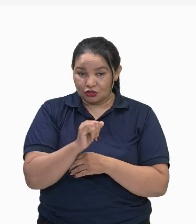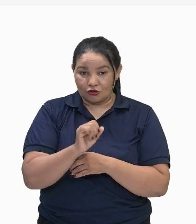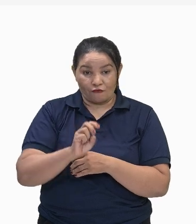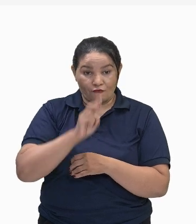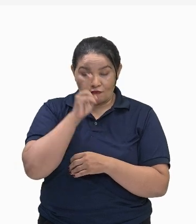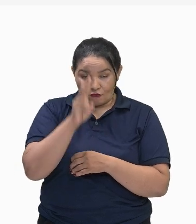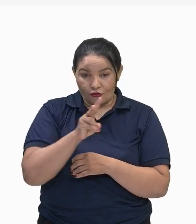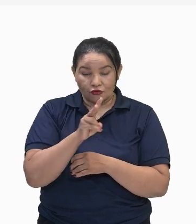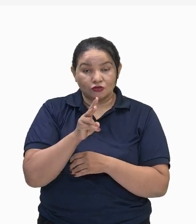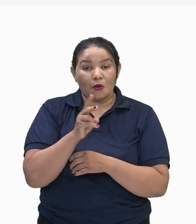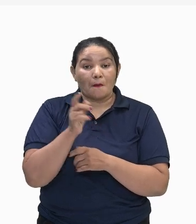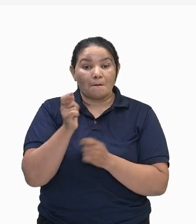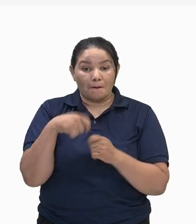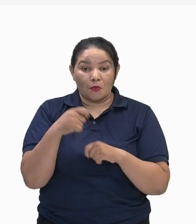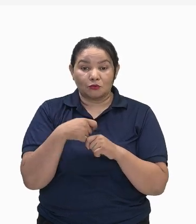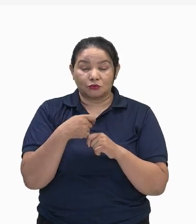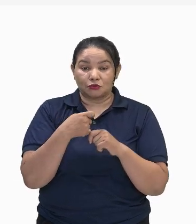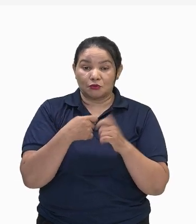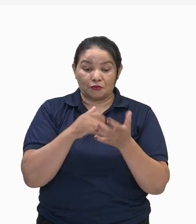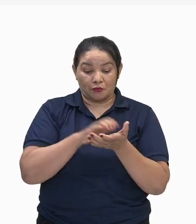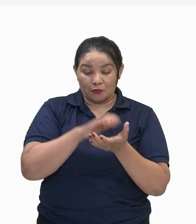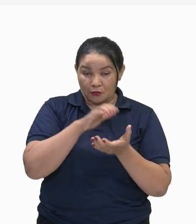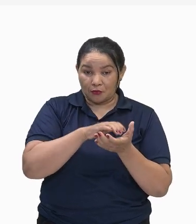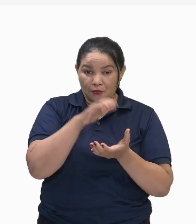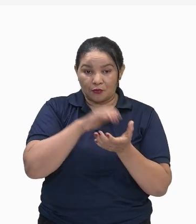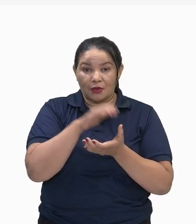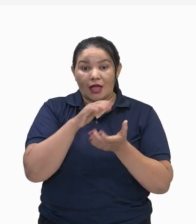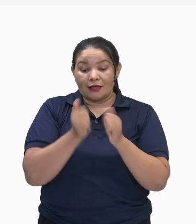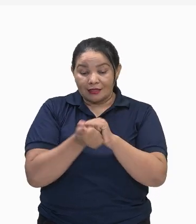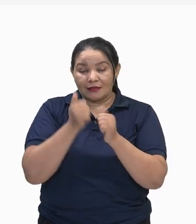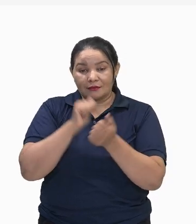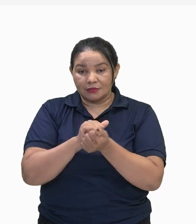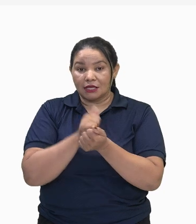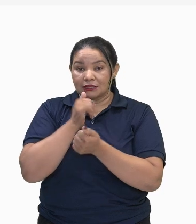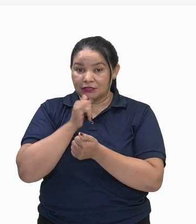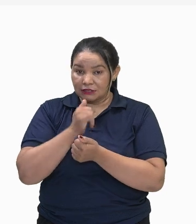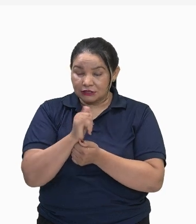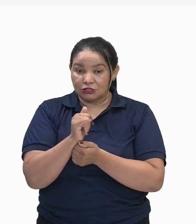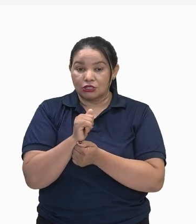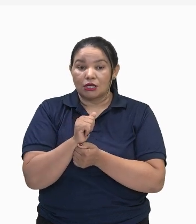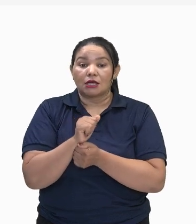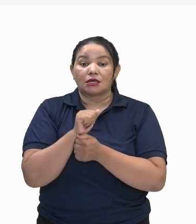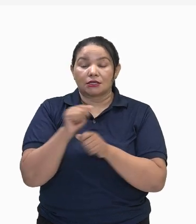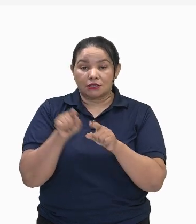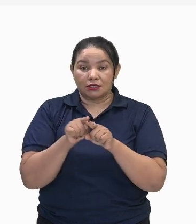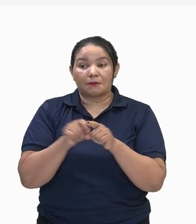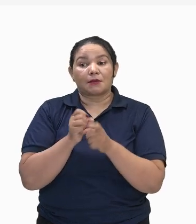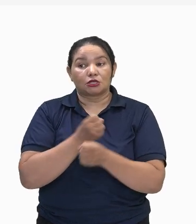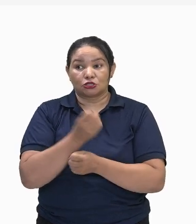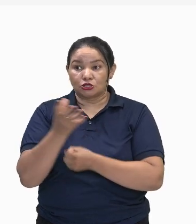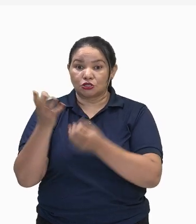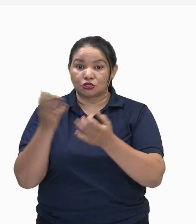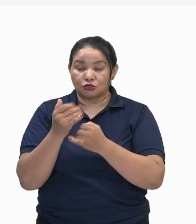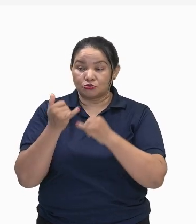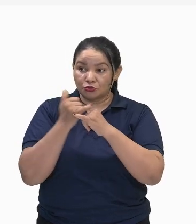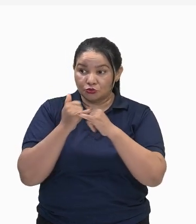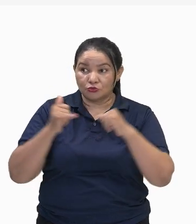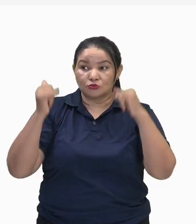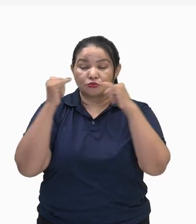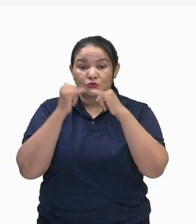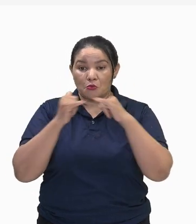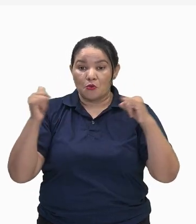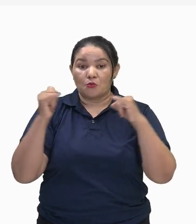ser armazenada e transformada em energia elétrica e depois distribuída. Quando a gente fala de